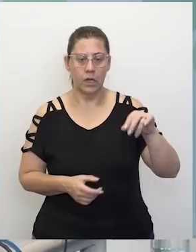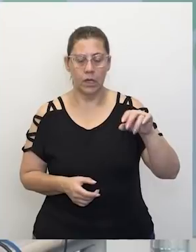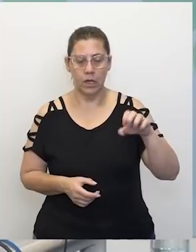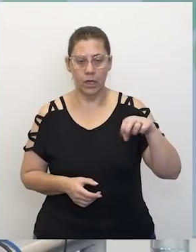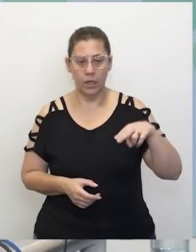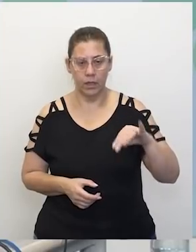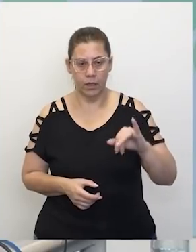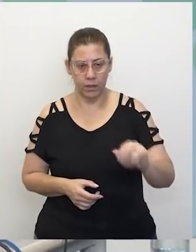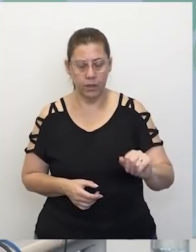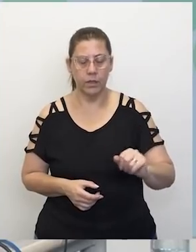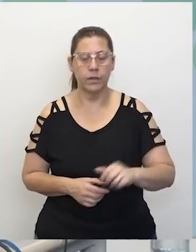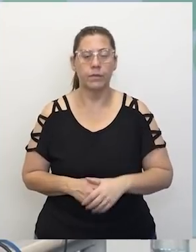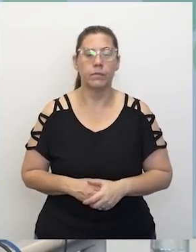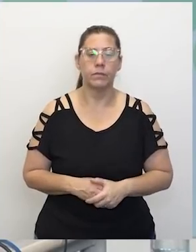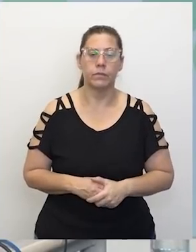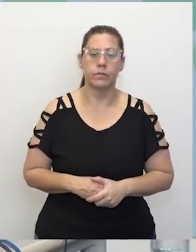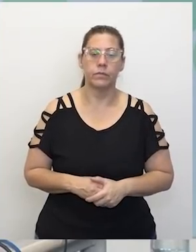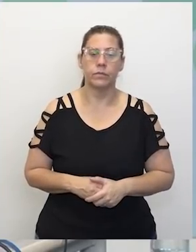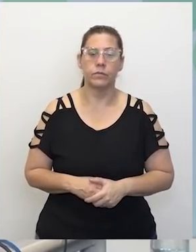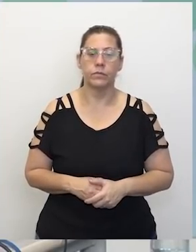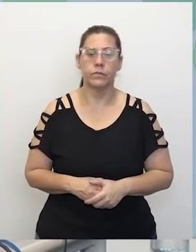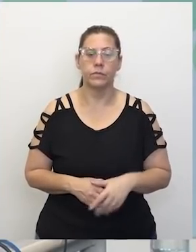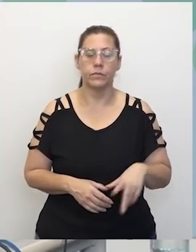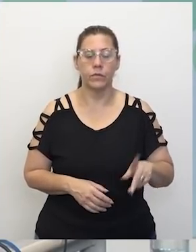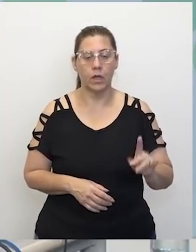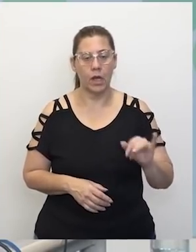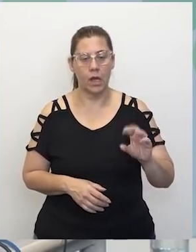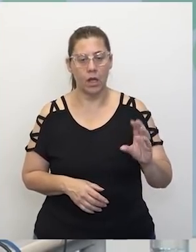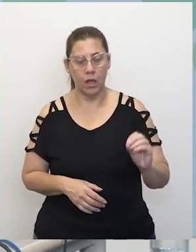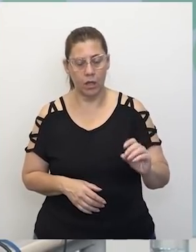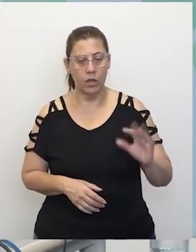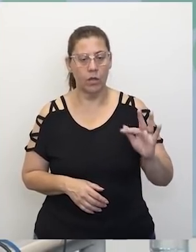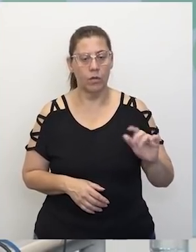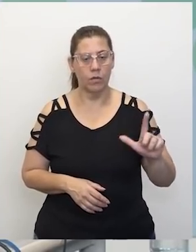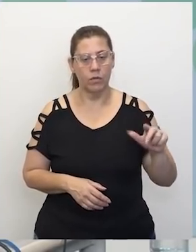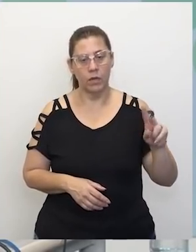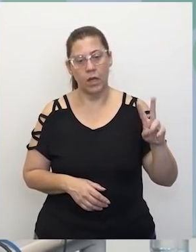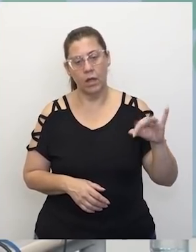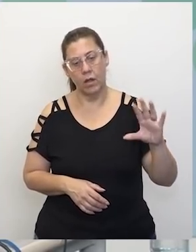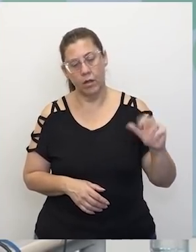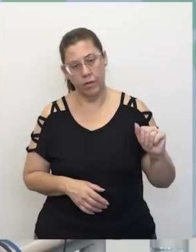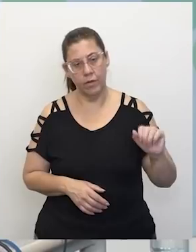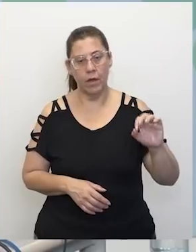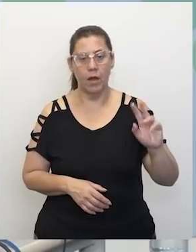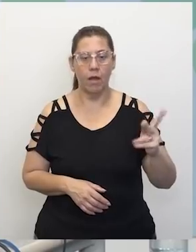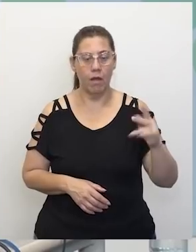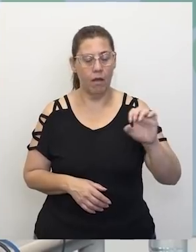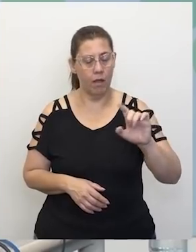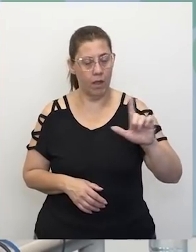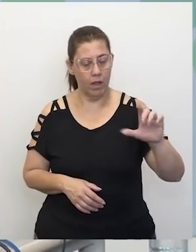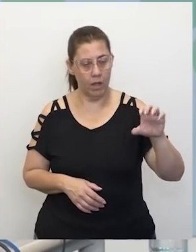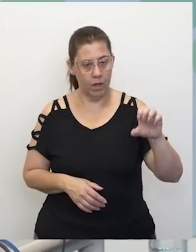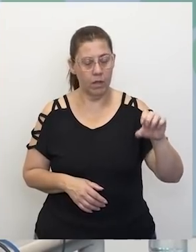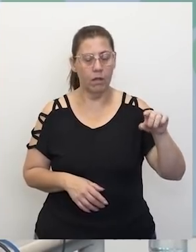Carbobieri de Andrade. O Caio, a Flávia, a Evelyn e a Duda, tá? Colocando